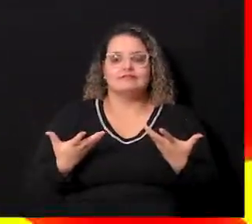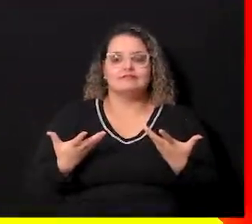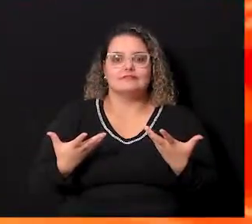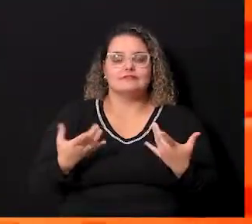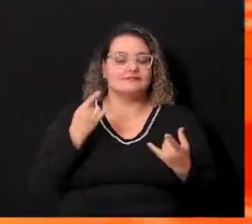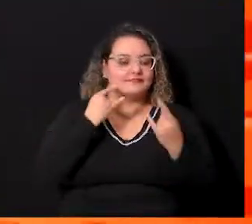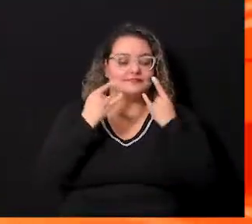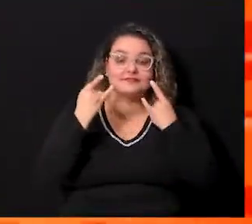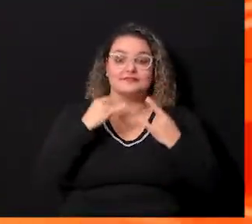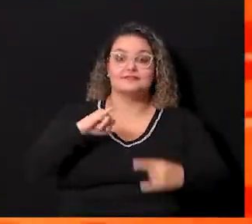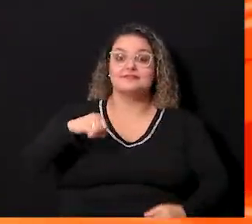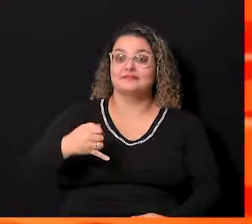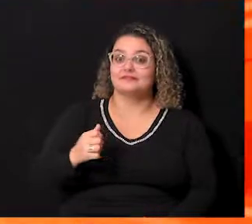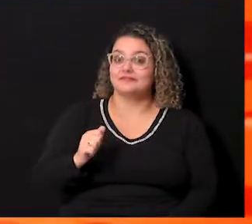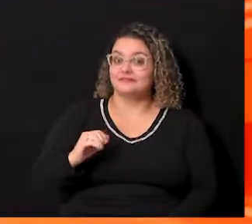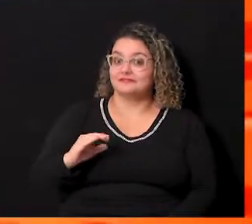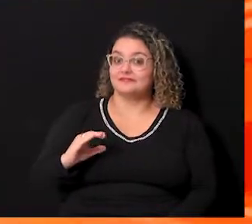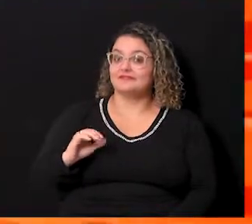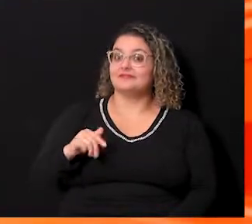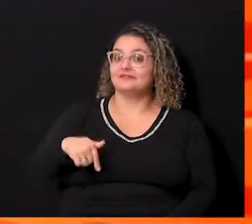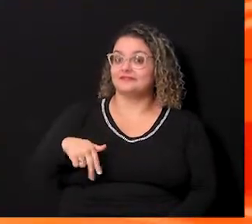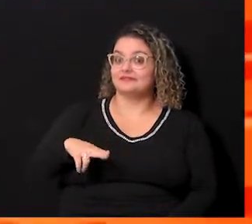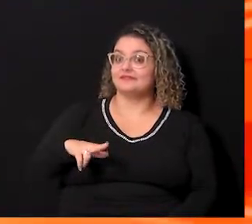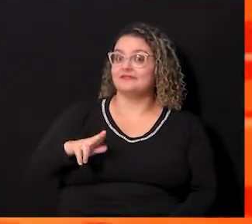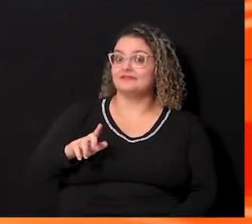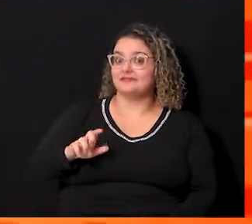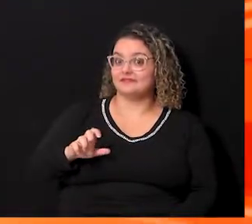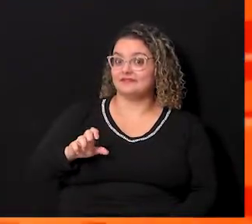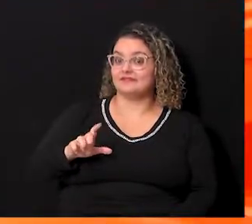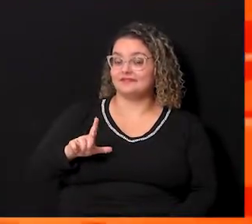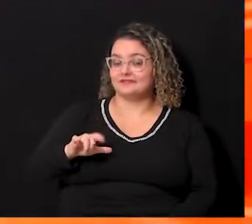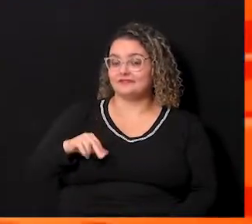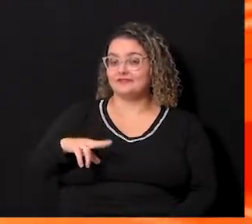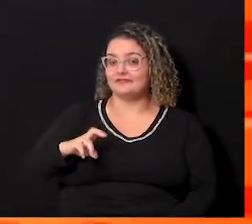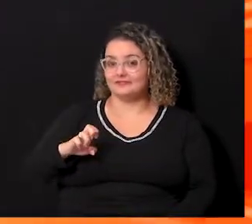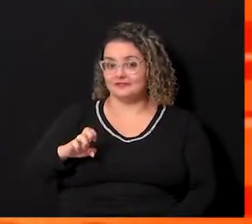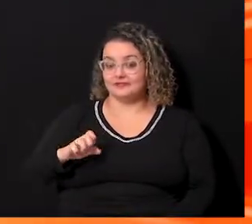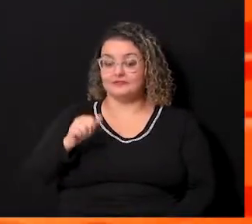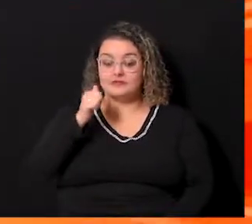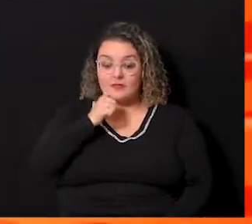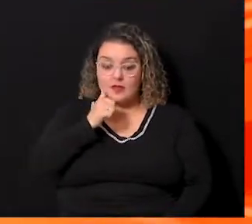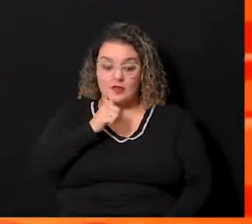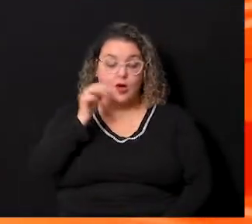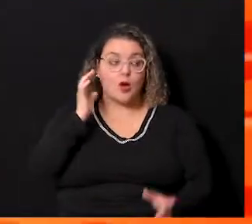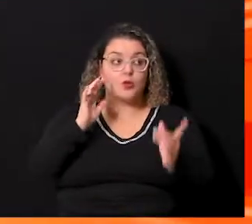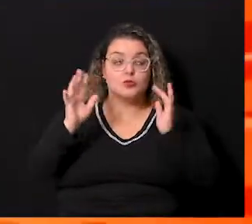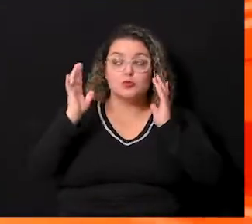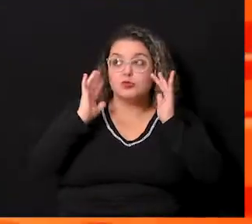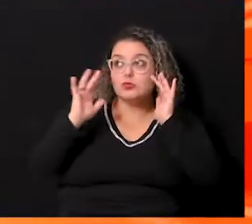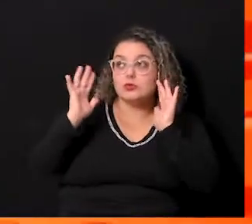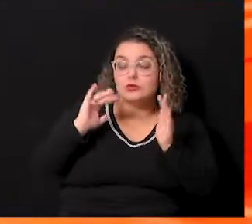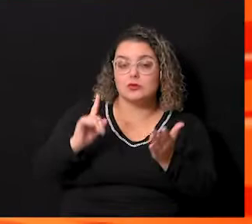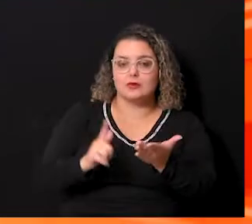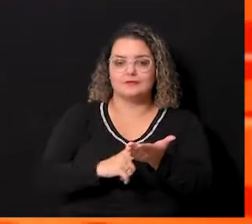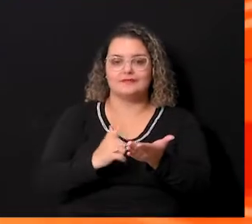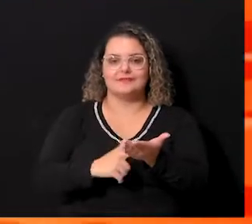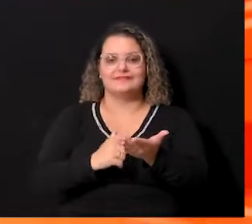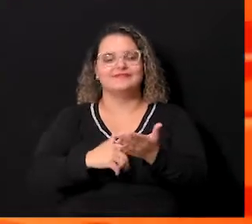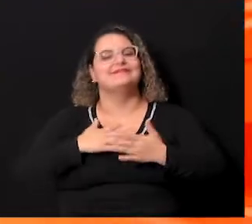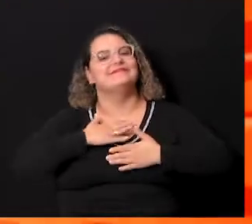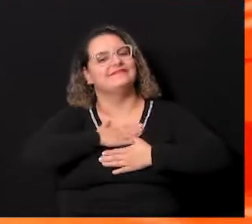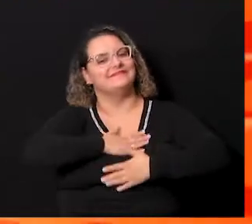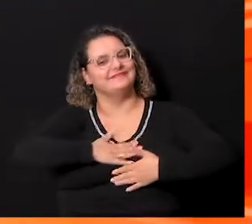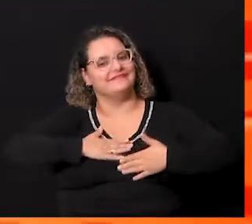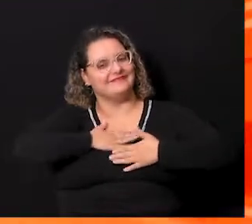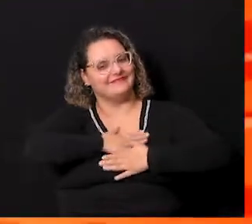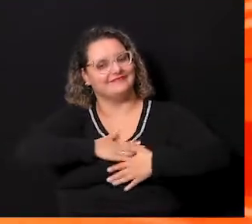ficou conquistado pela Jaqueline, que é justamente a menina que sonhava com livros, né? Então isso deu muita